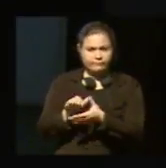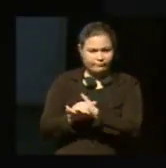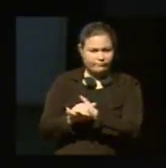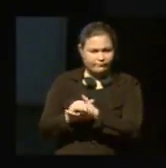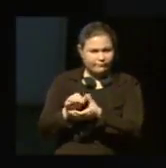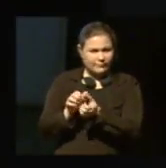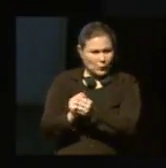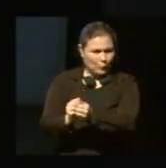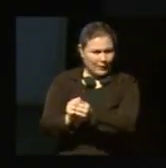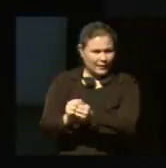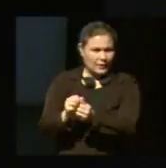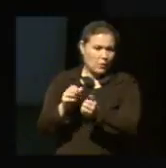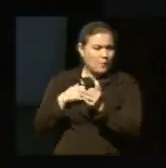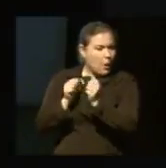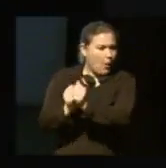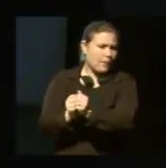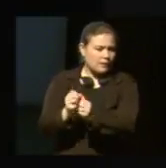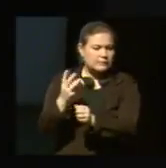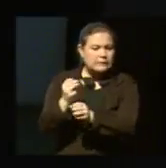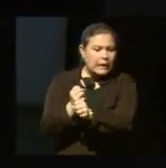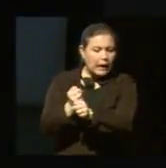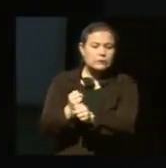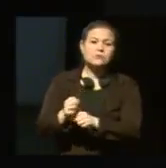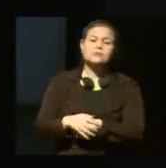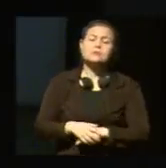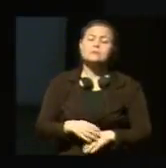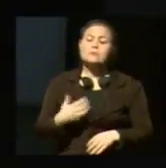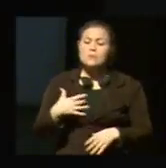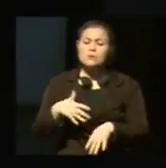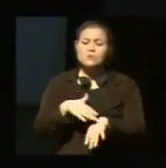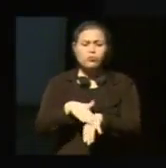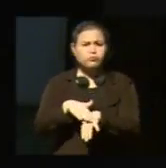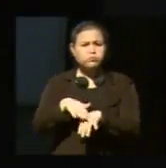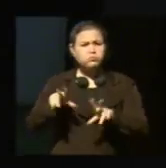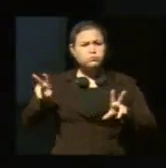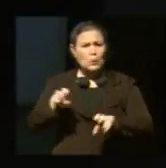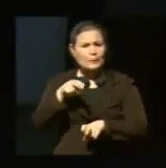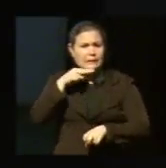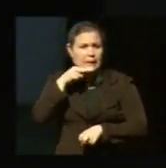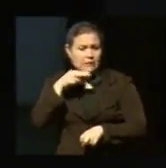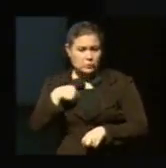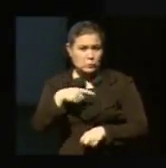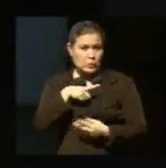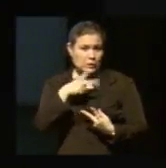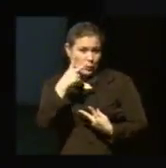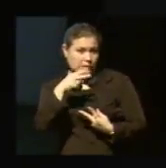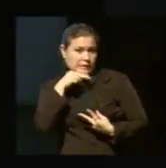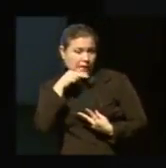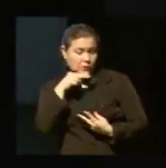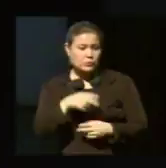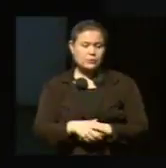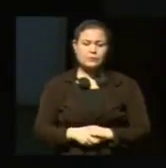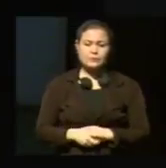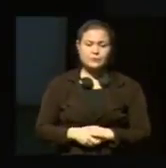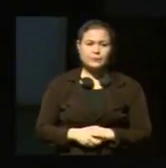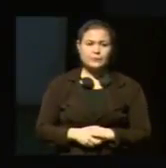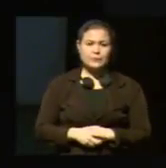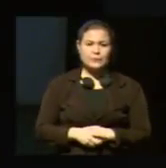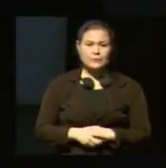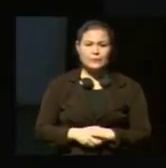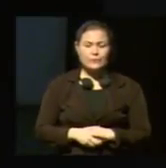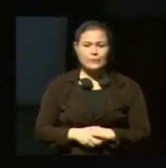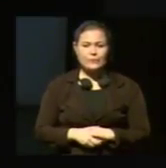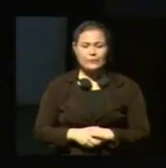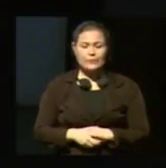anos, conversando com ela sobre os netos. Eu tenho dois netinhos, né?